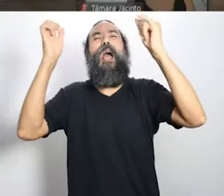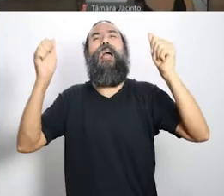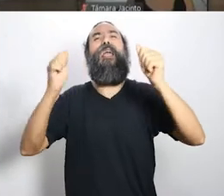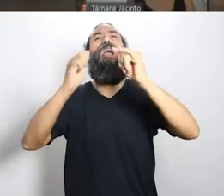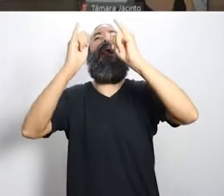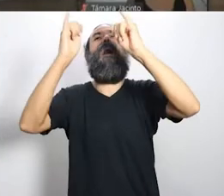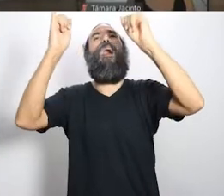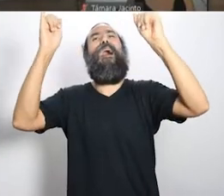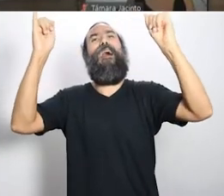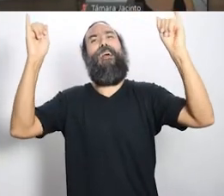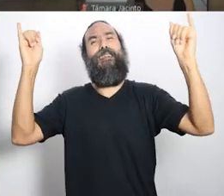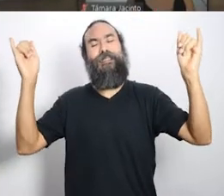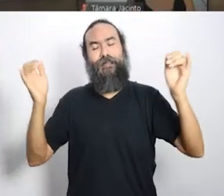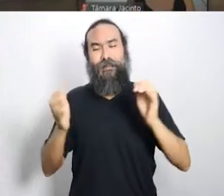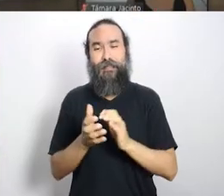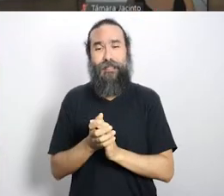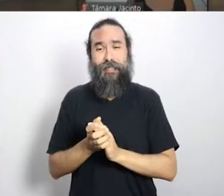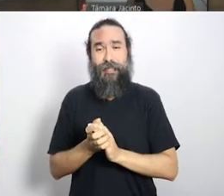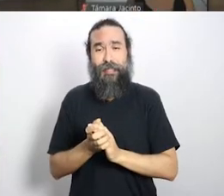ai.